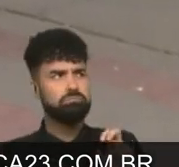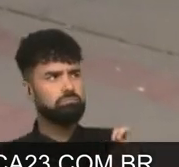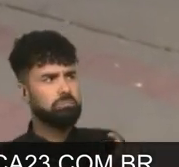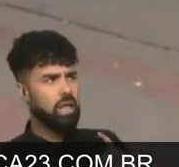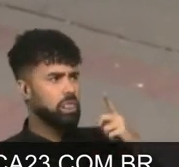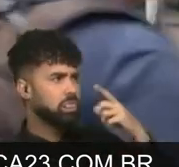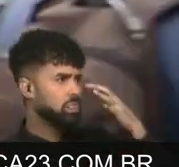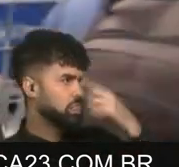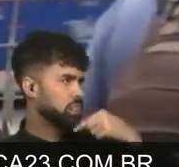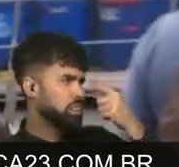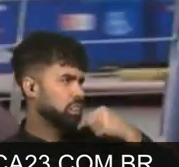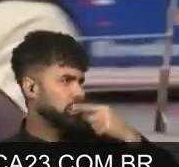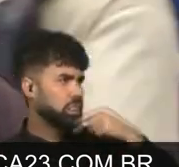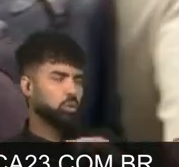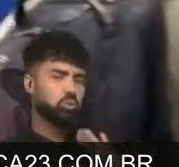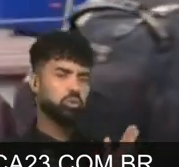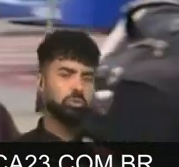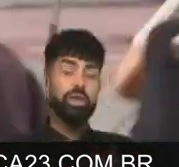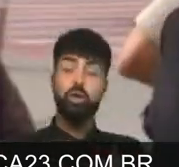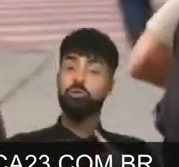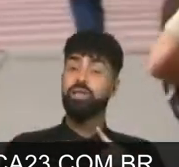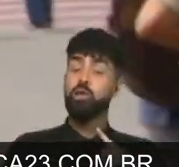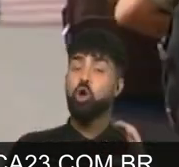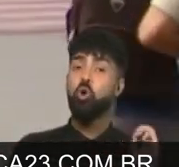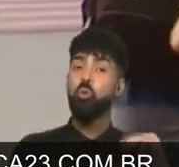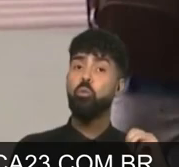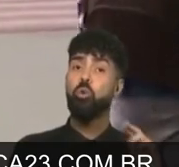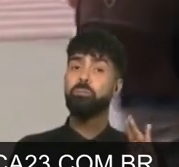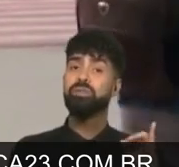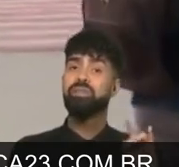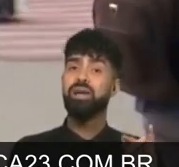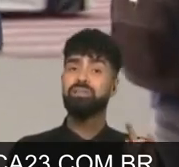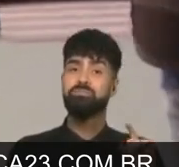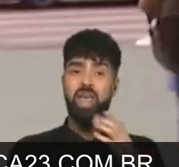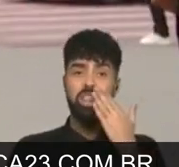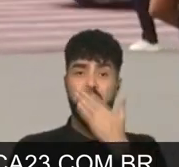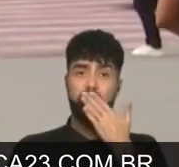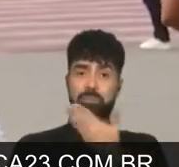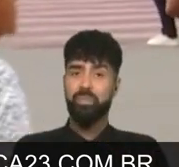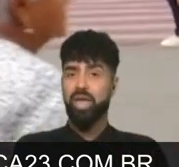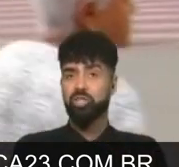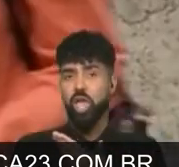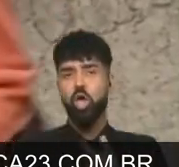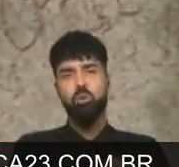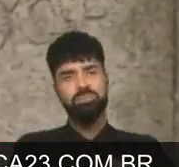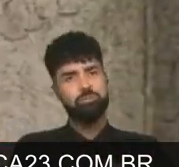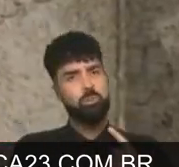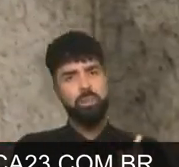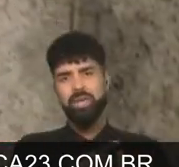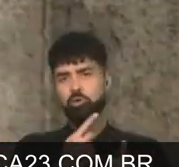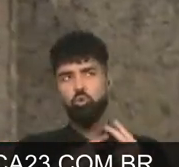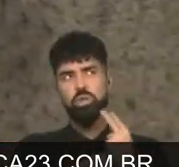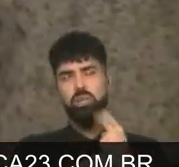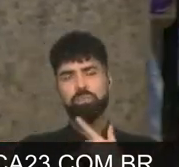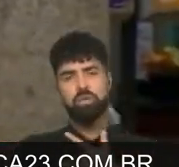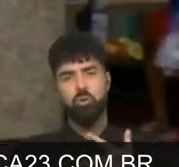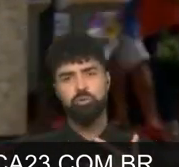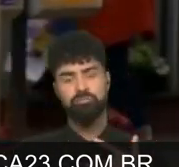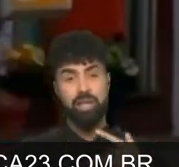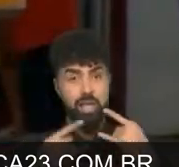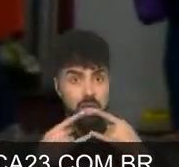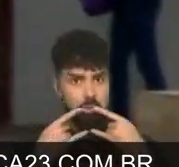de gripe né eu tenho comorbidade tenho diabetes Primeiro vou cuidar da minha saúde se a máscara no rosto